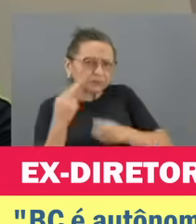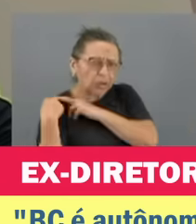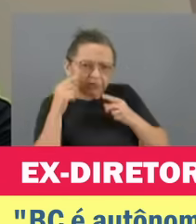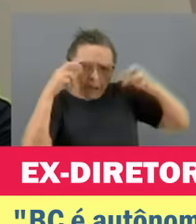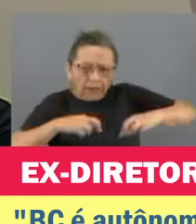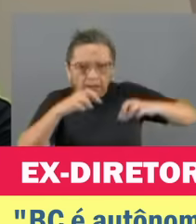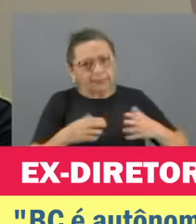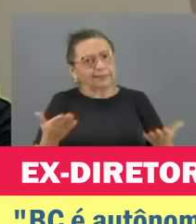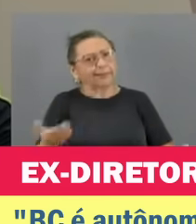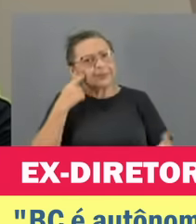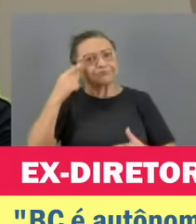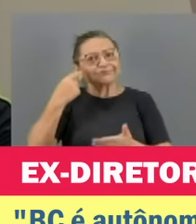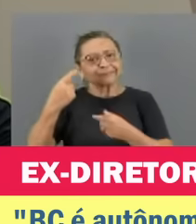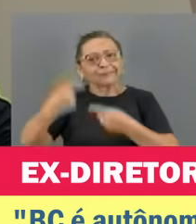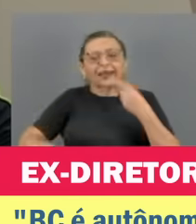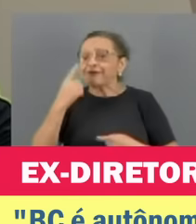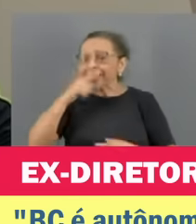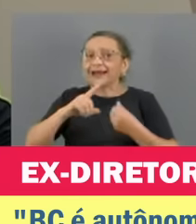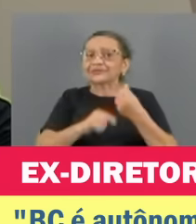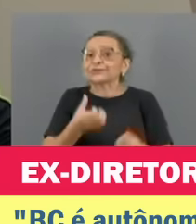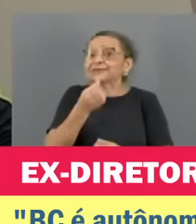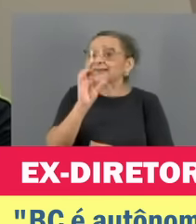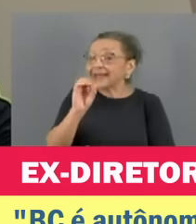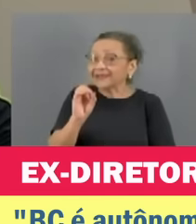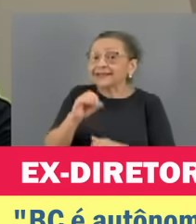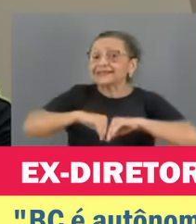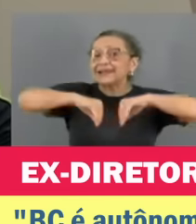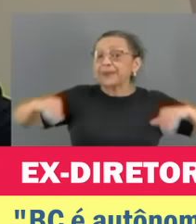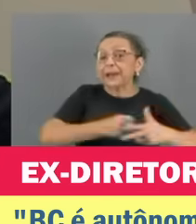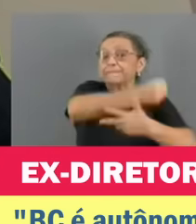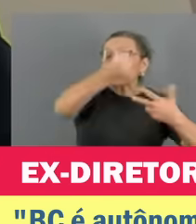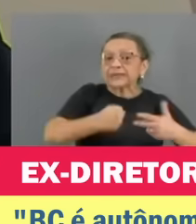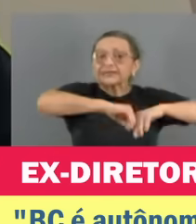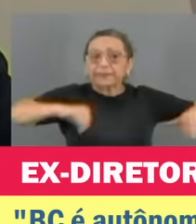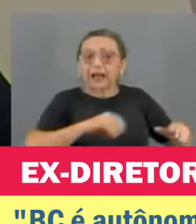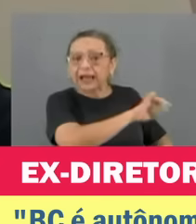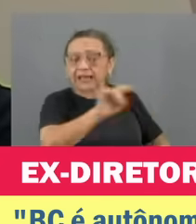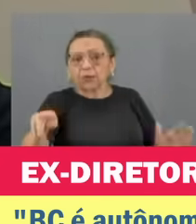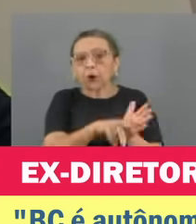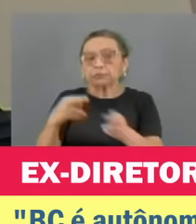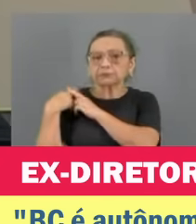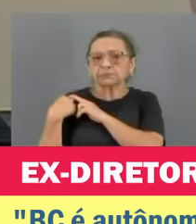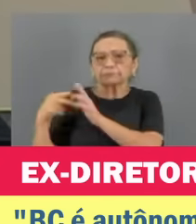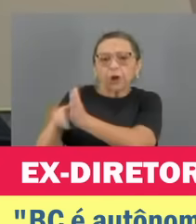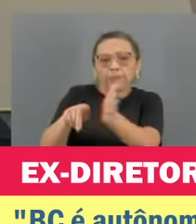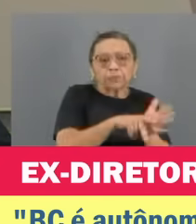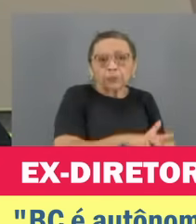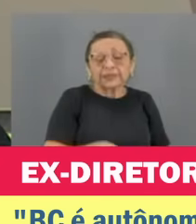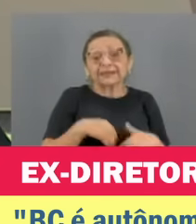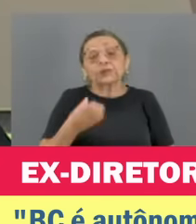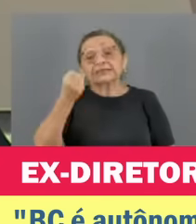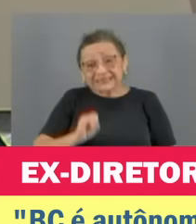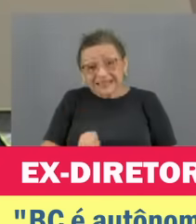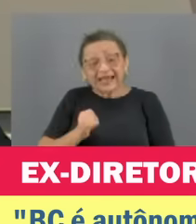artigo 60 da Constituição, que faz a separação dos poderes. Em suma, senador, se aprovada